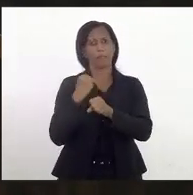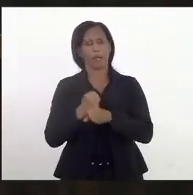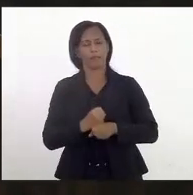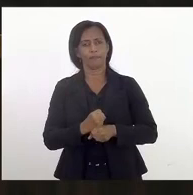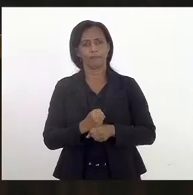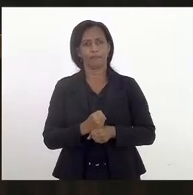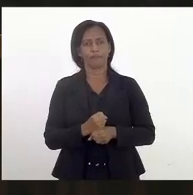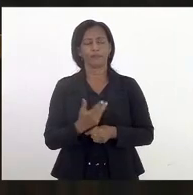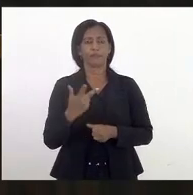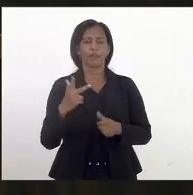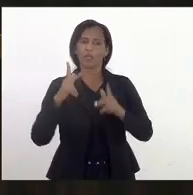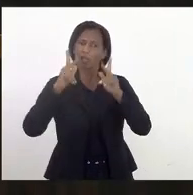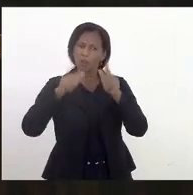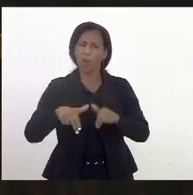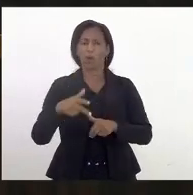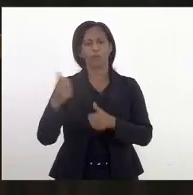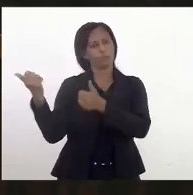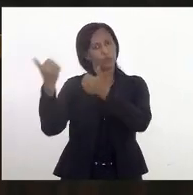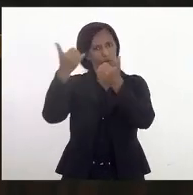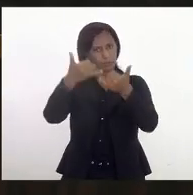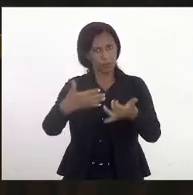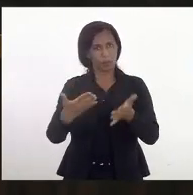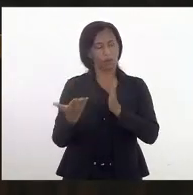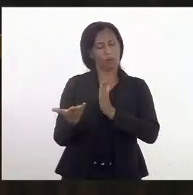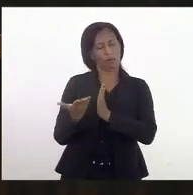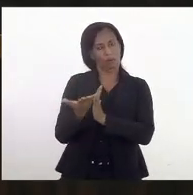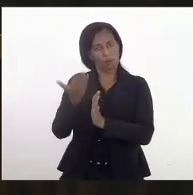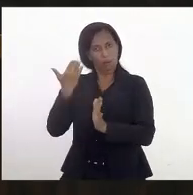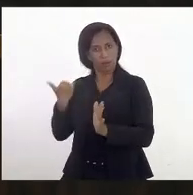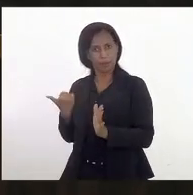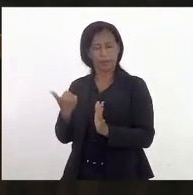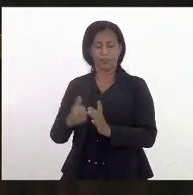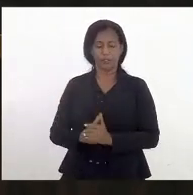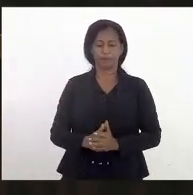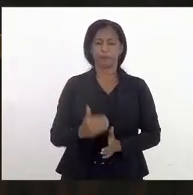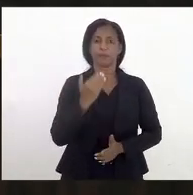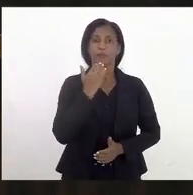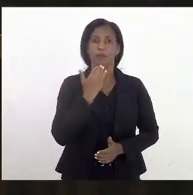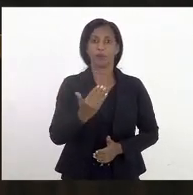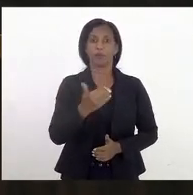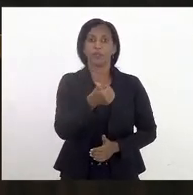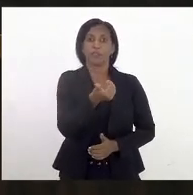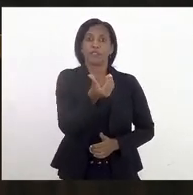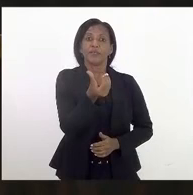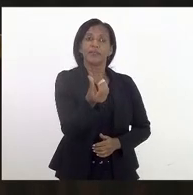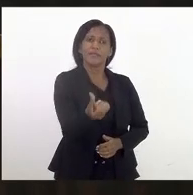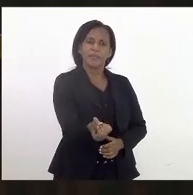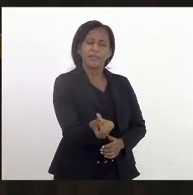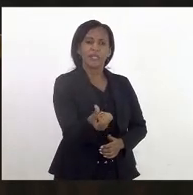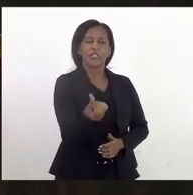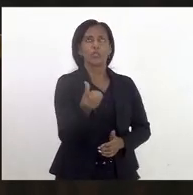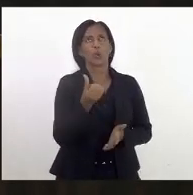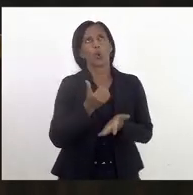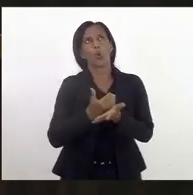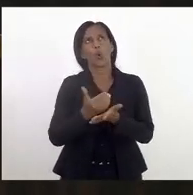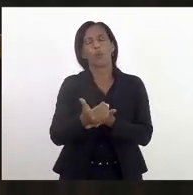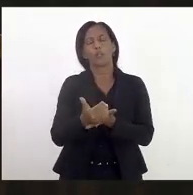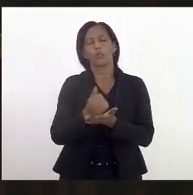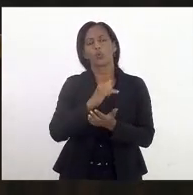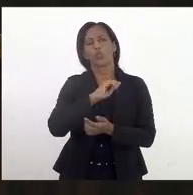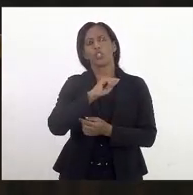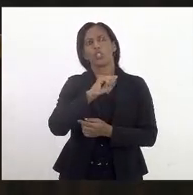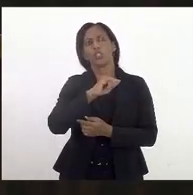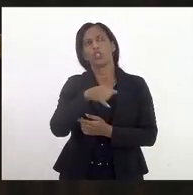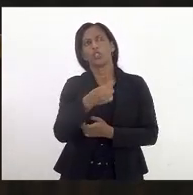como a gente falou aqui da outra vez é solicitado Salvo engano 16 começou em Julho de 17 a